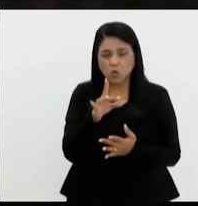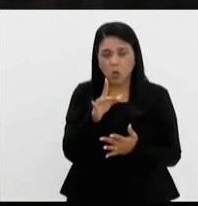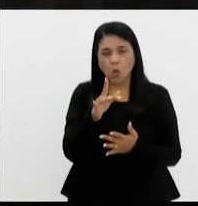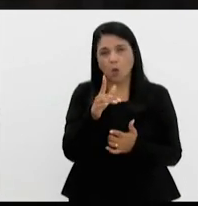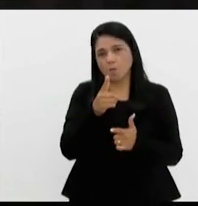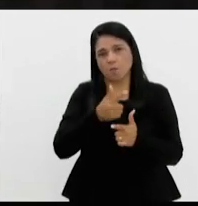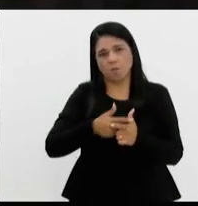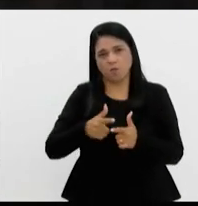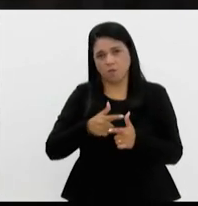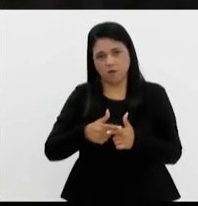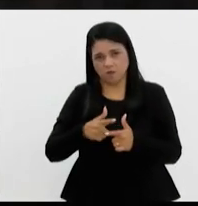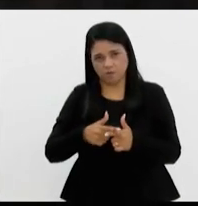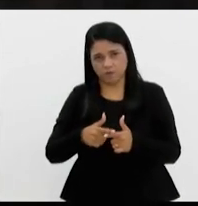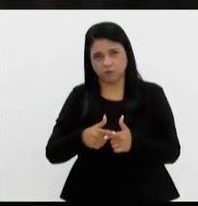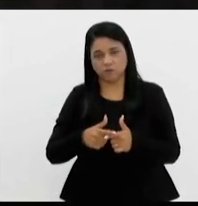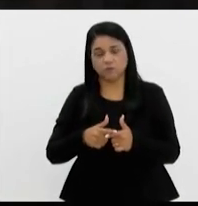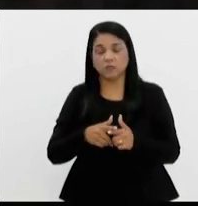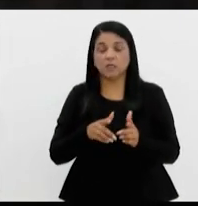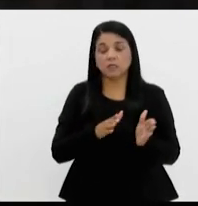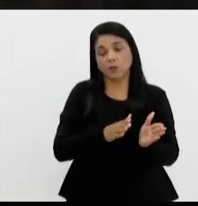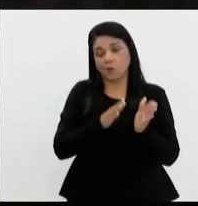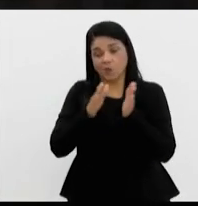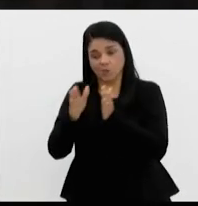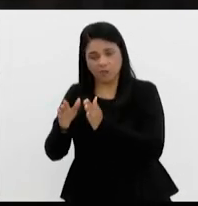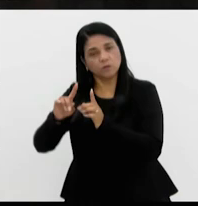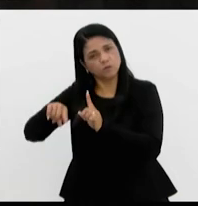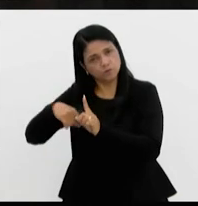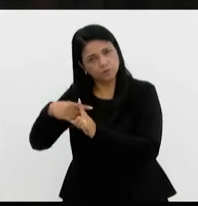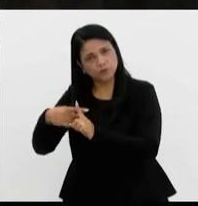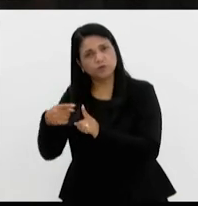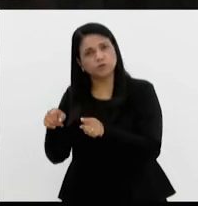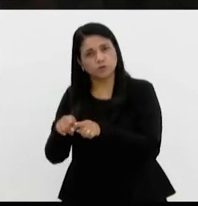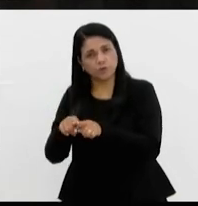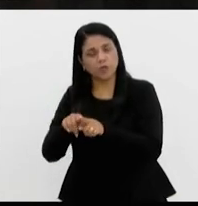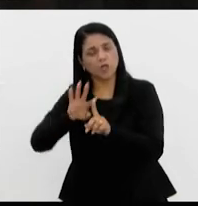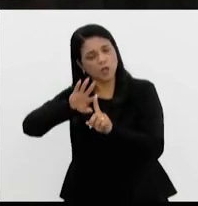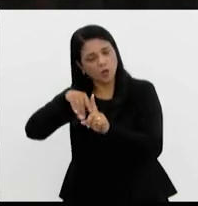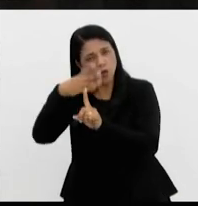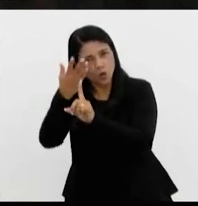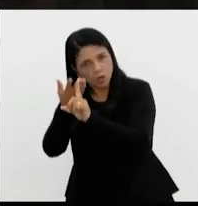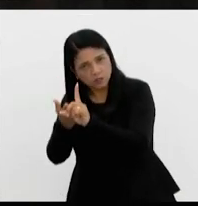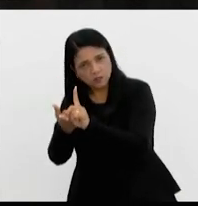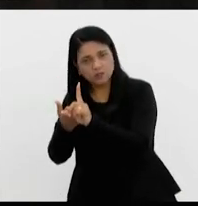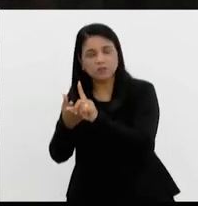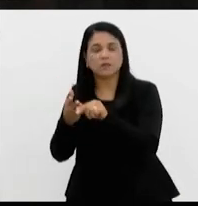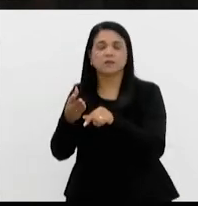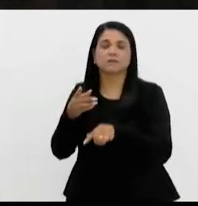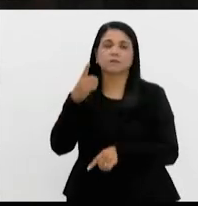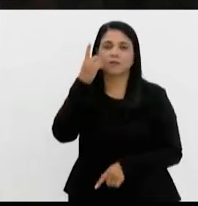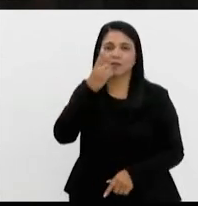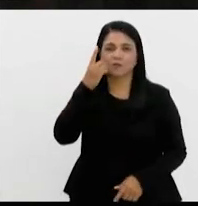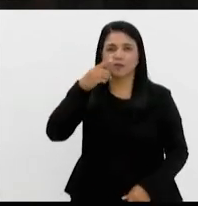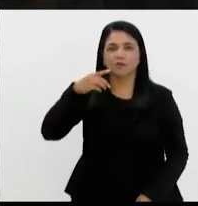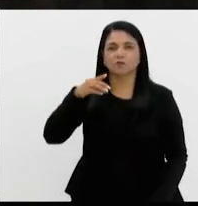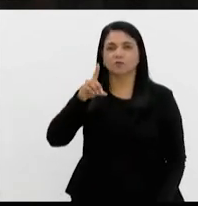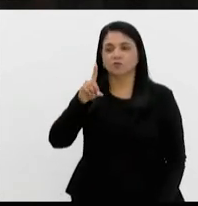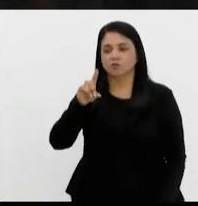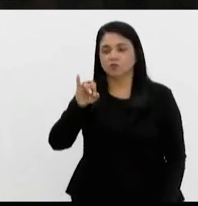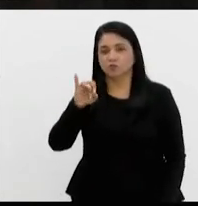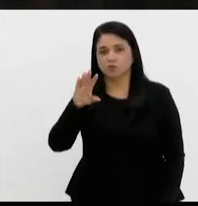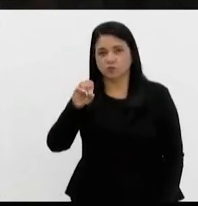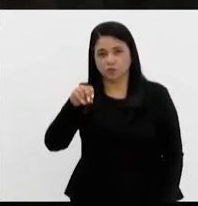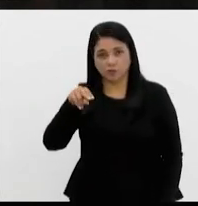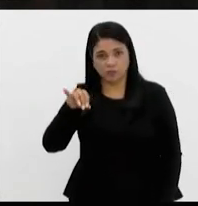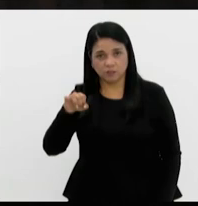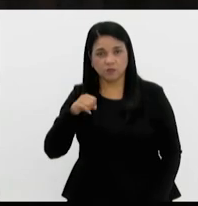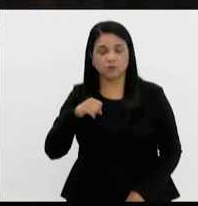lado positivo. Elogiei, deputado Dionísio Lins, o nosso